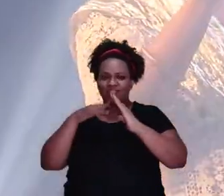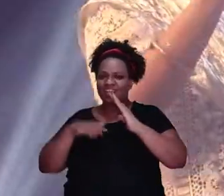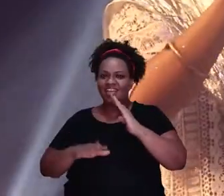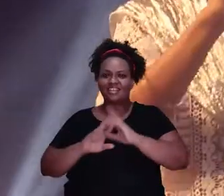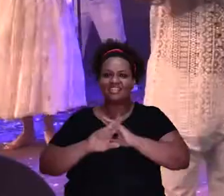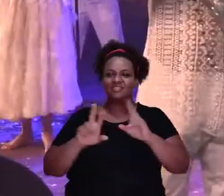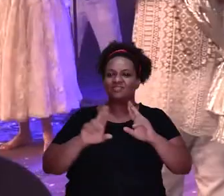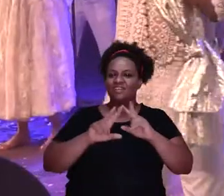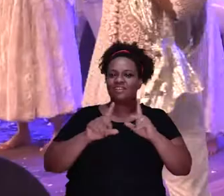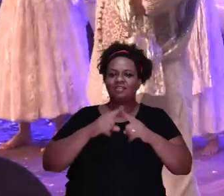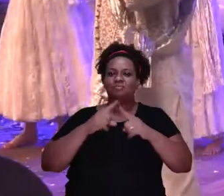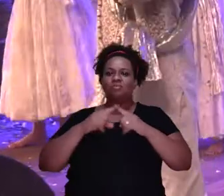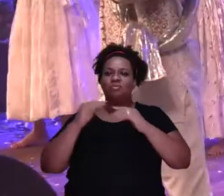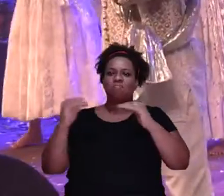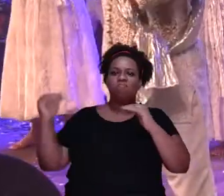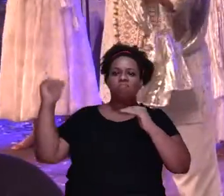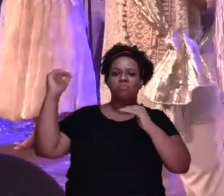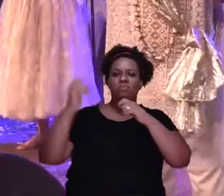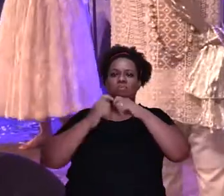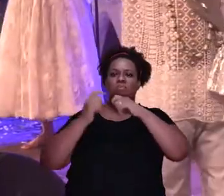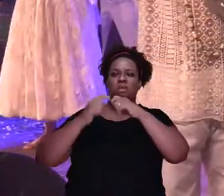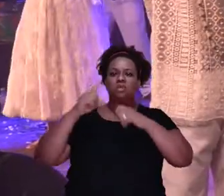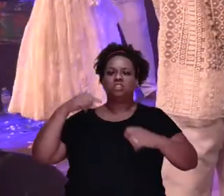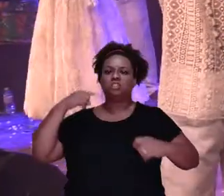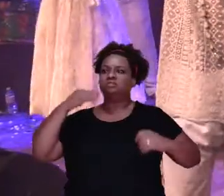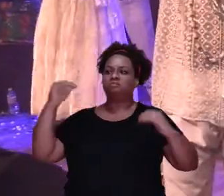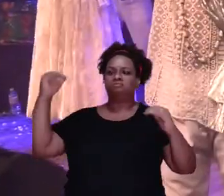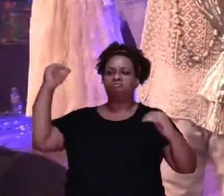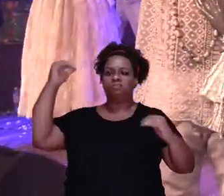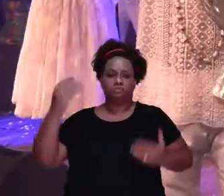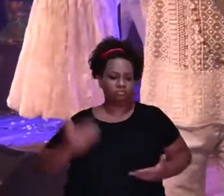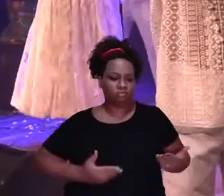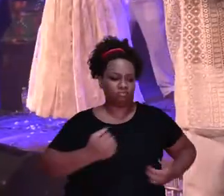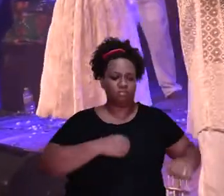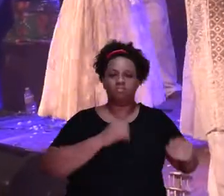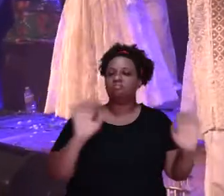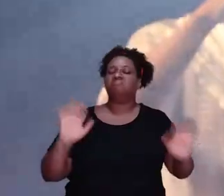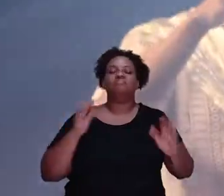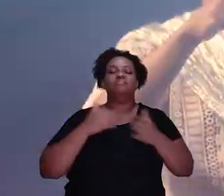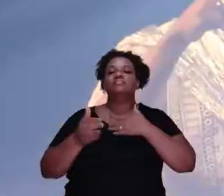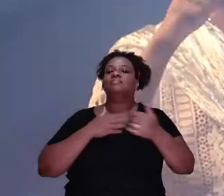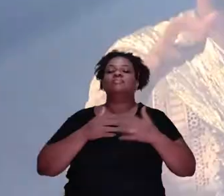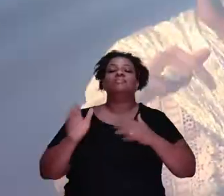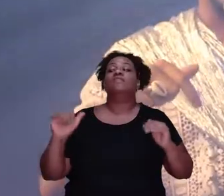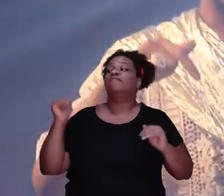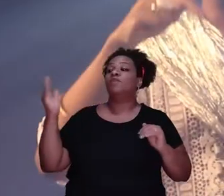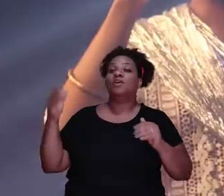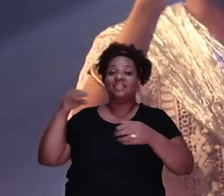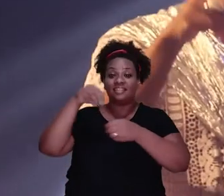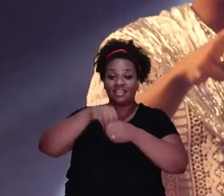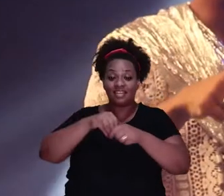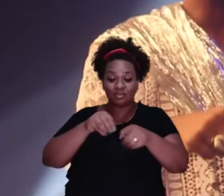diferenciada porque tudo Doutor faxineiro seja quem for lá fora dentro né O que importa